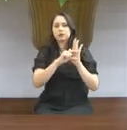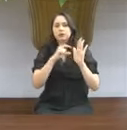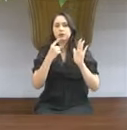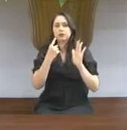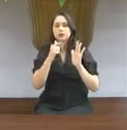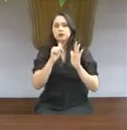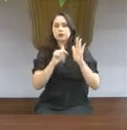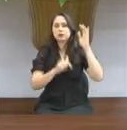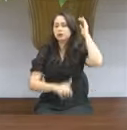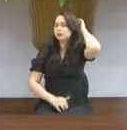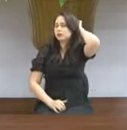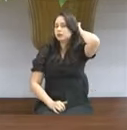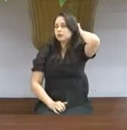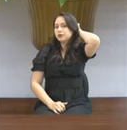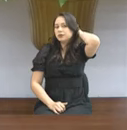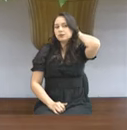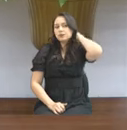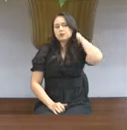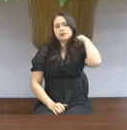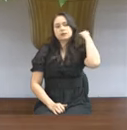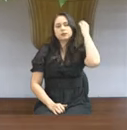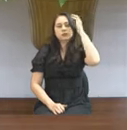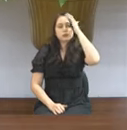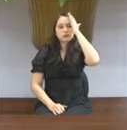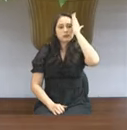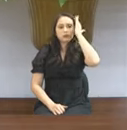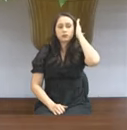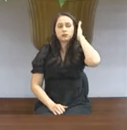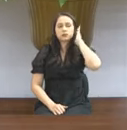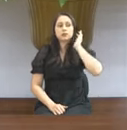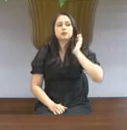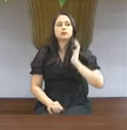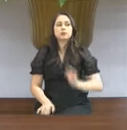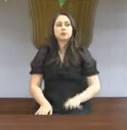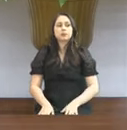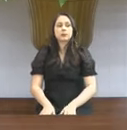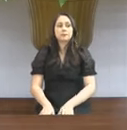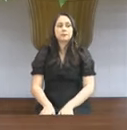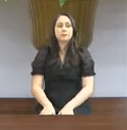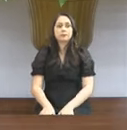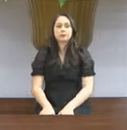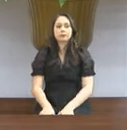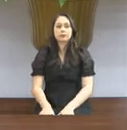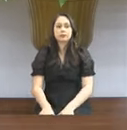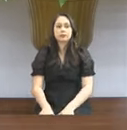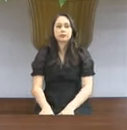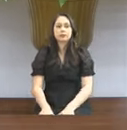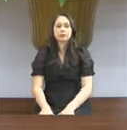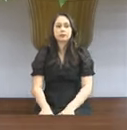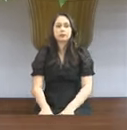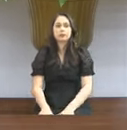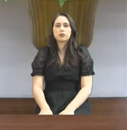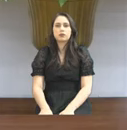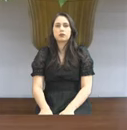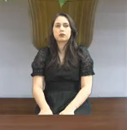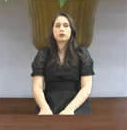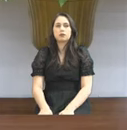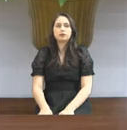Olha só o que nós vamos encontrar aqui. Paulo escrevendo sobre